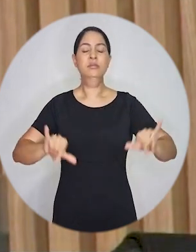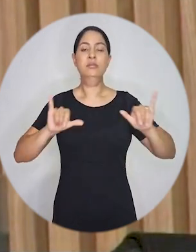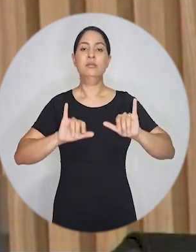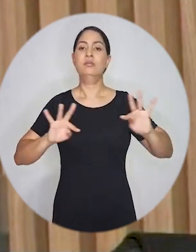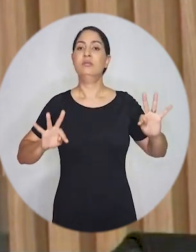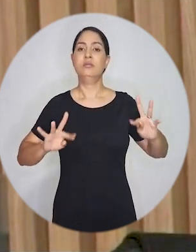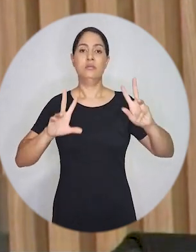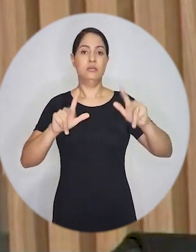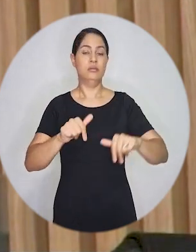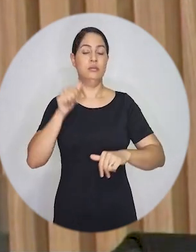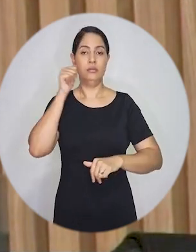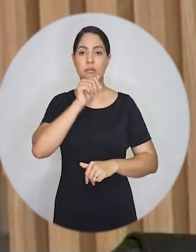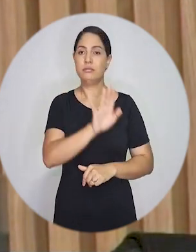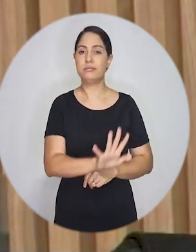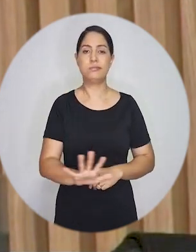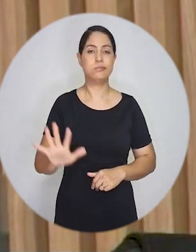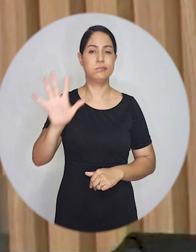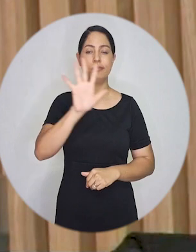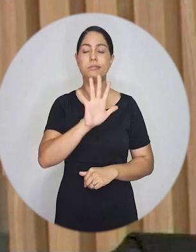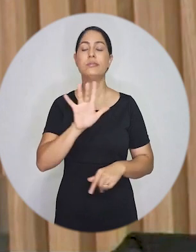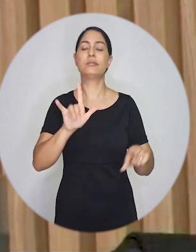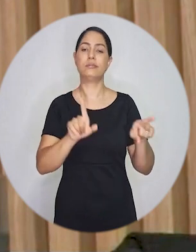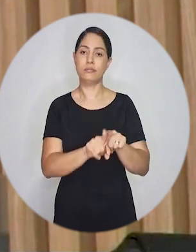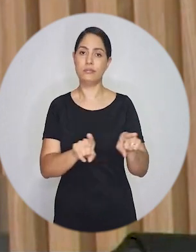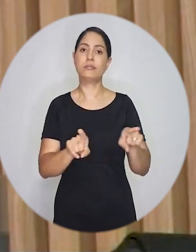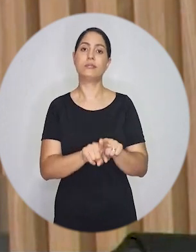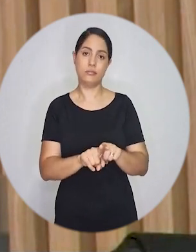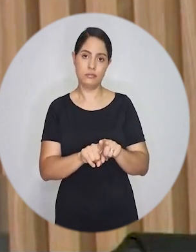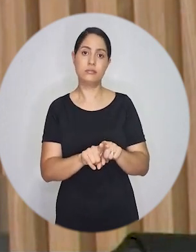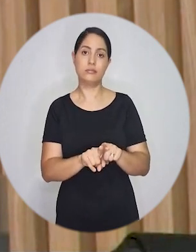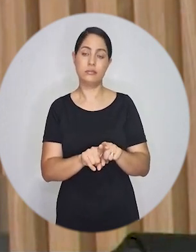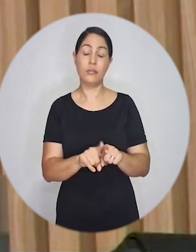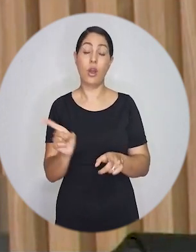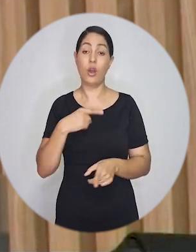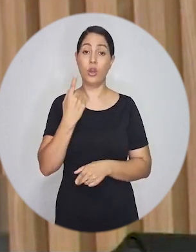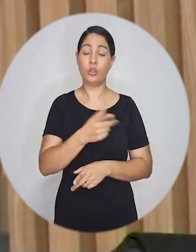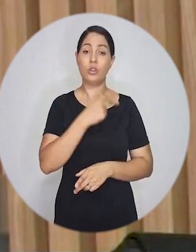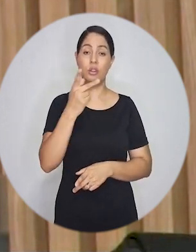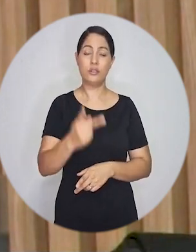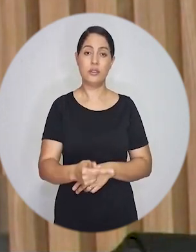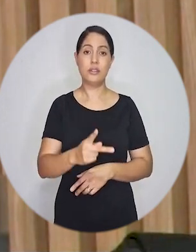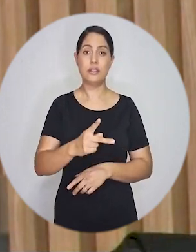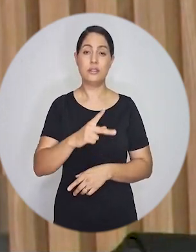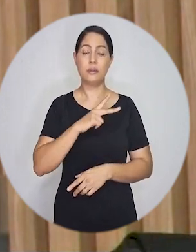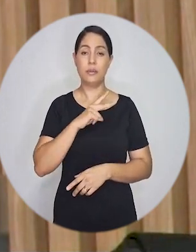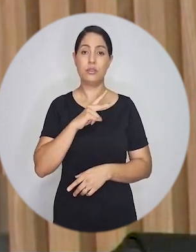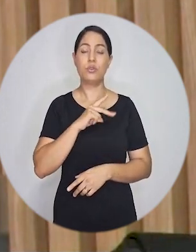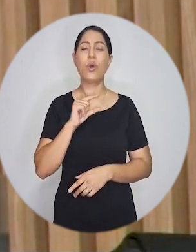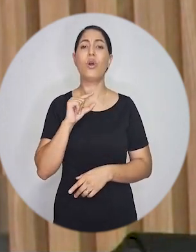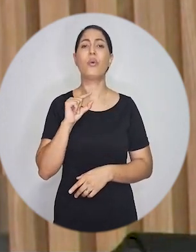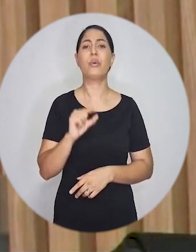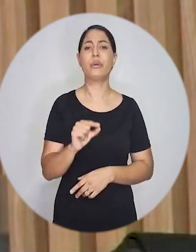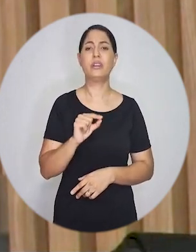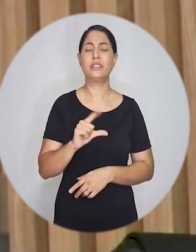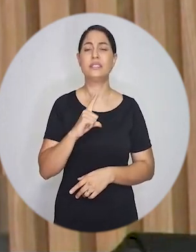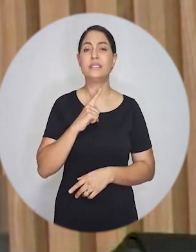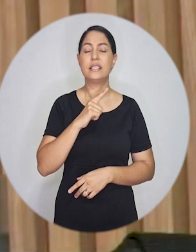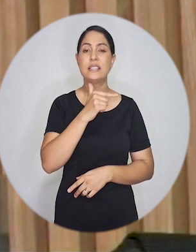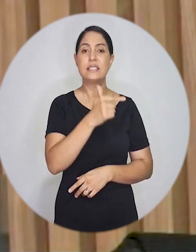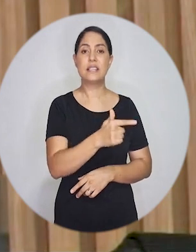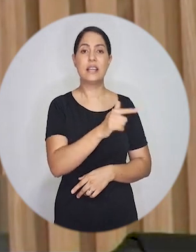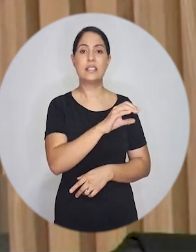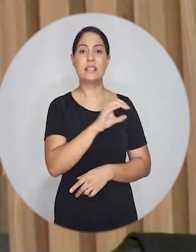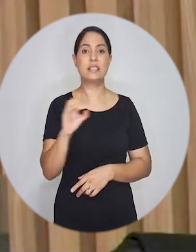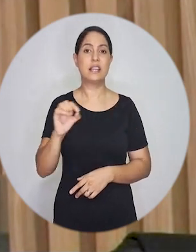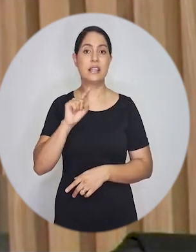também alcançar todas as mulheres brasileiras, prestigiando neste particular as mais